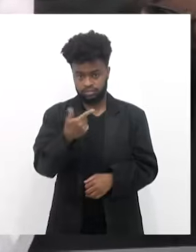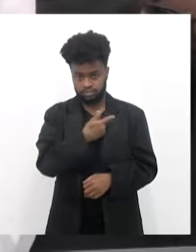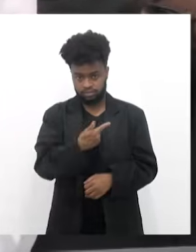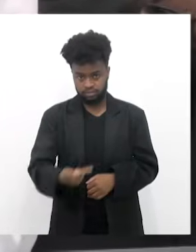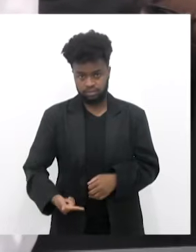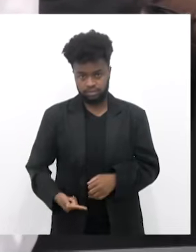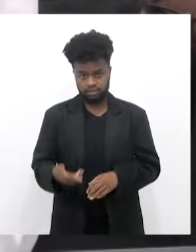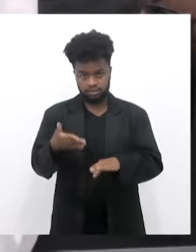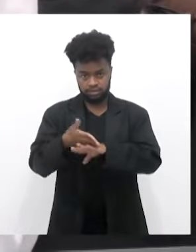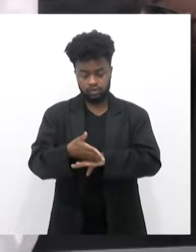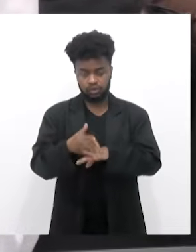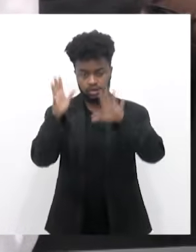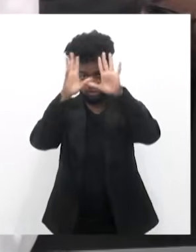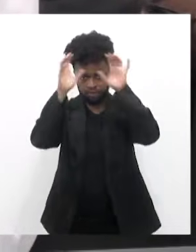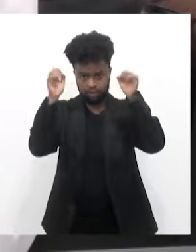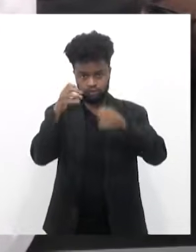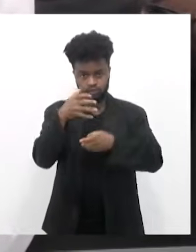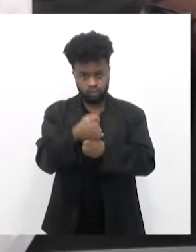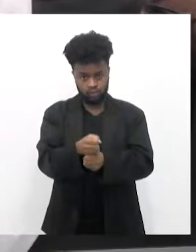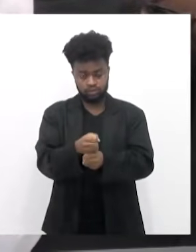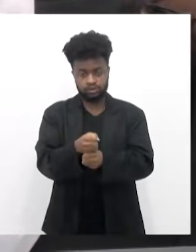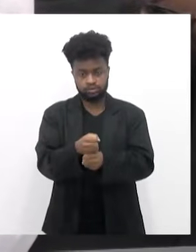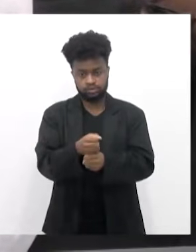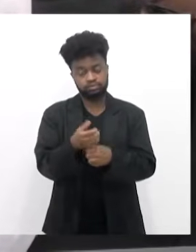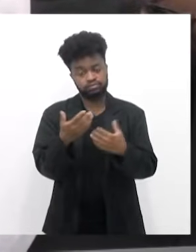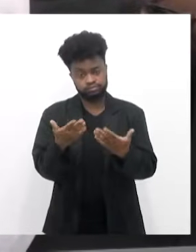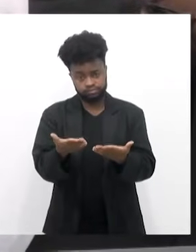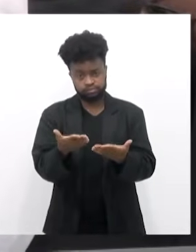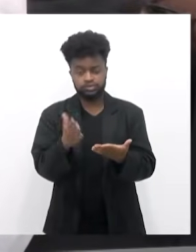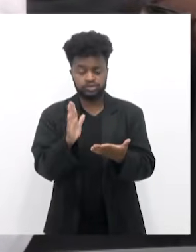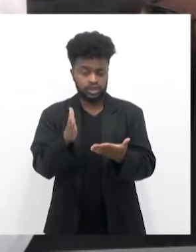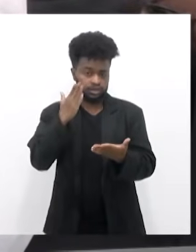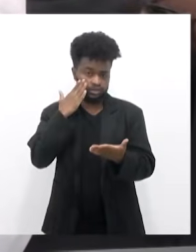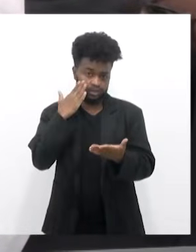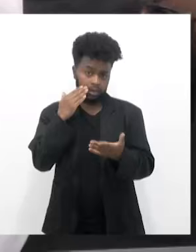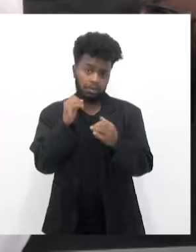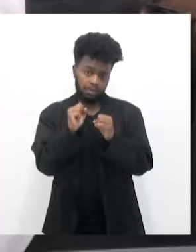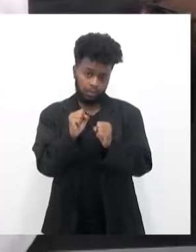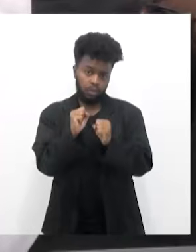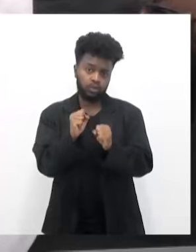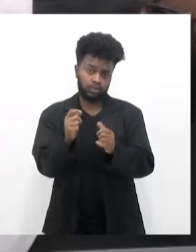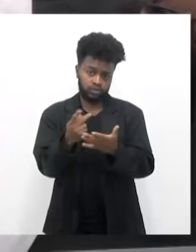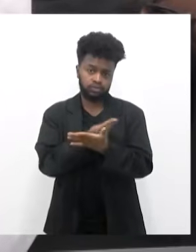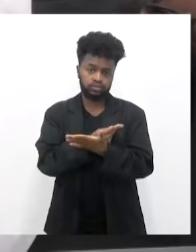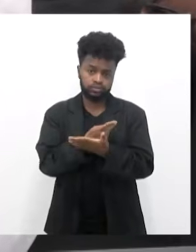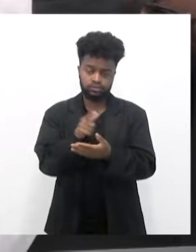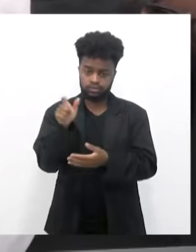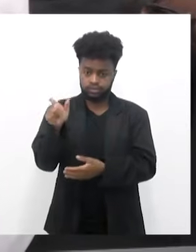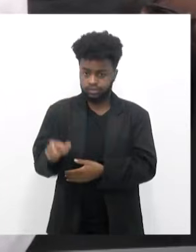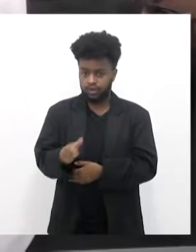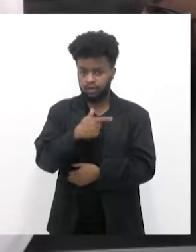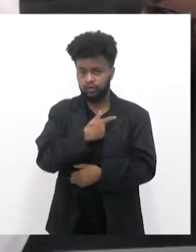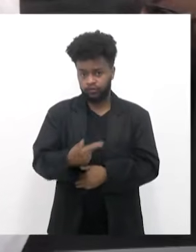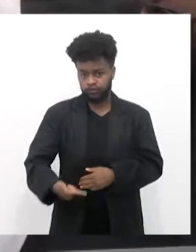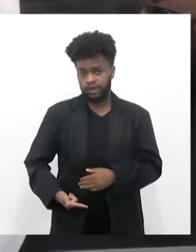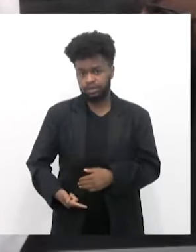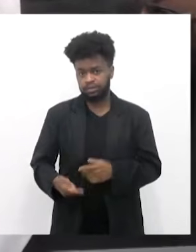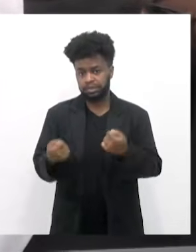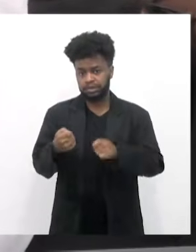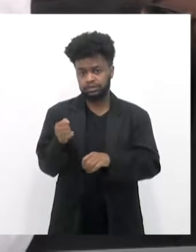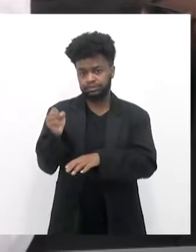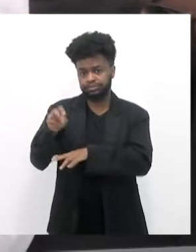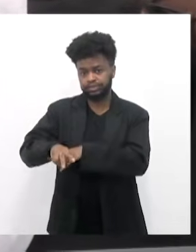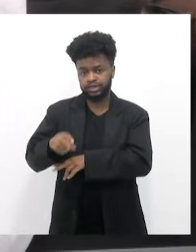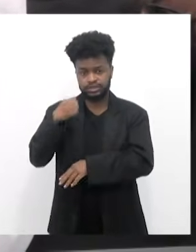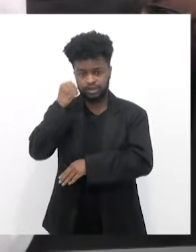foi para o Tribunal de Contas, já se tinha uma possibilidade forte do governador concorrer ao Senado, até